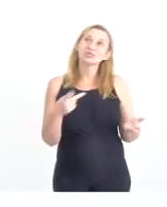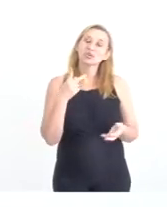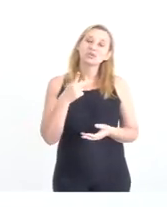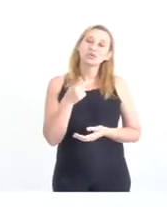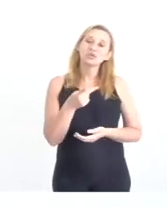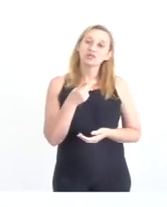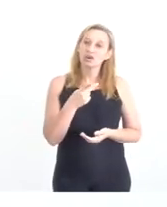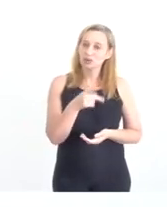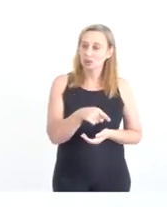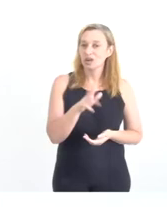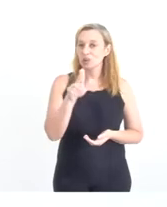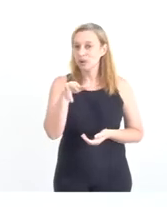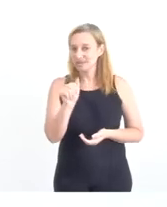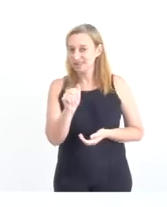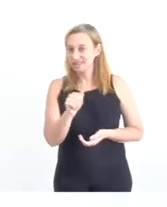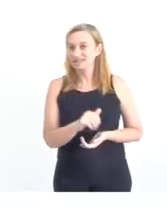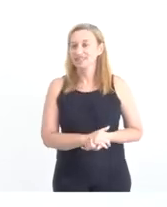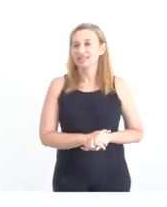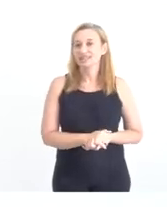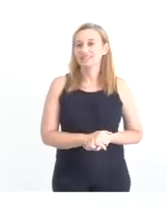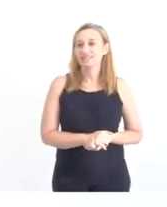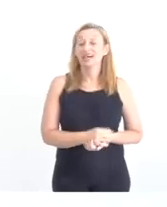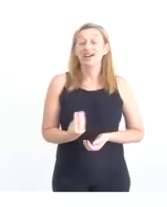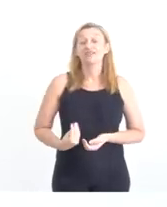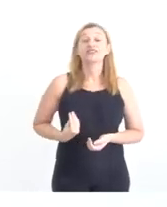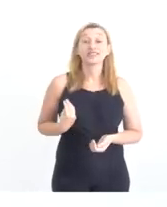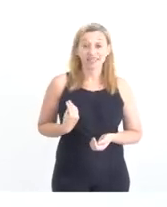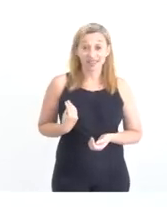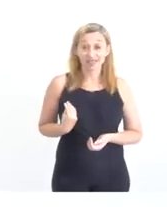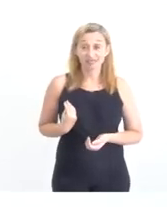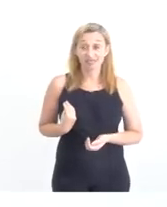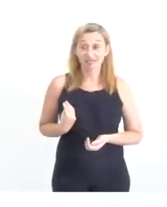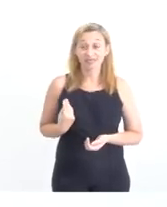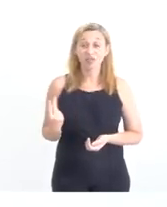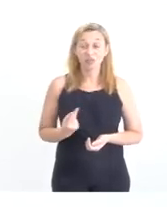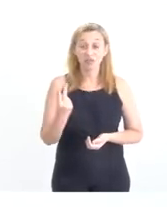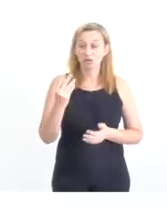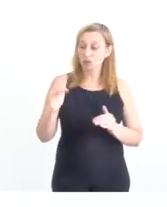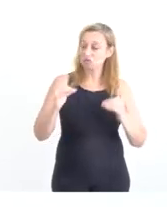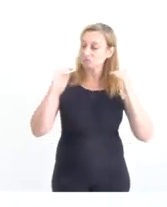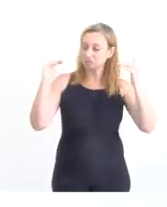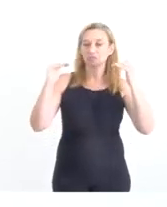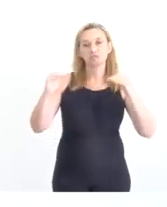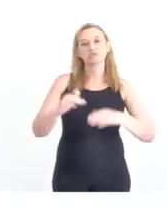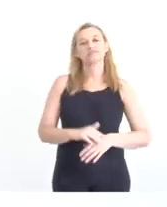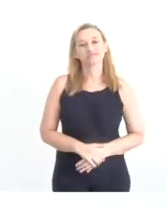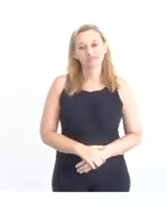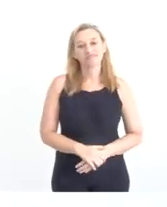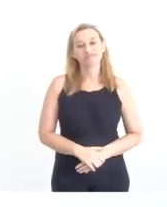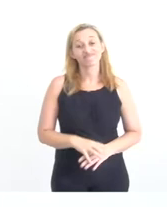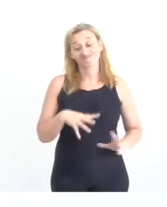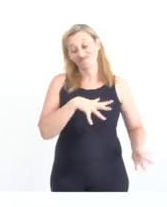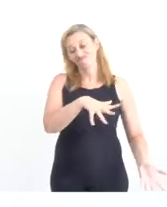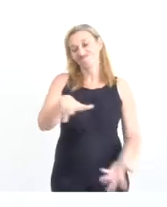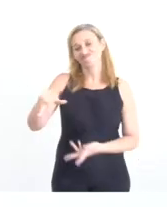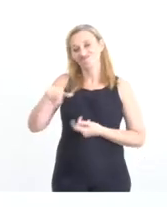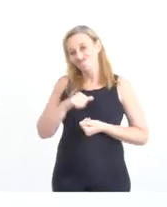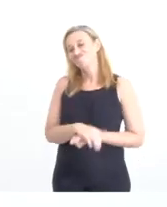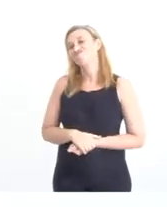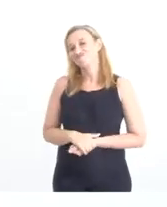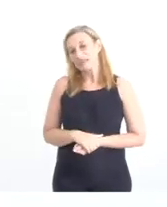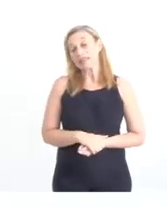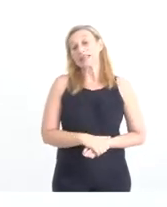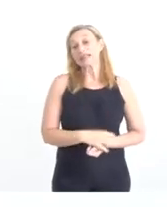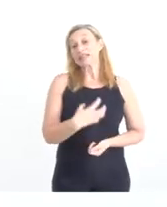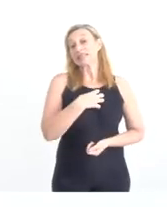como disse que agora pouco a Luana é a vida como valor Supremo a vida como valor Universal e